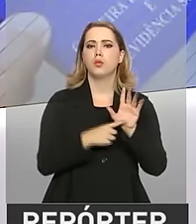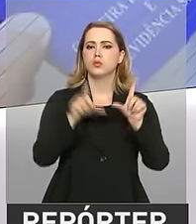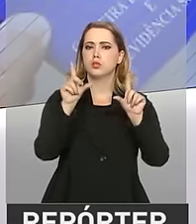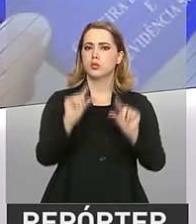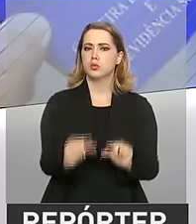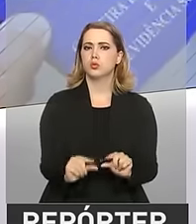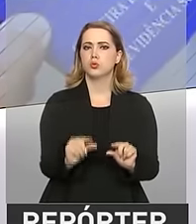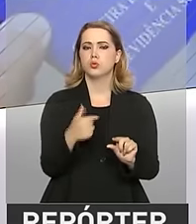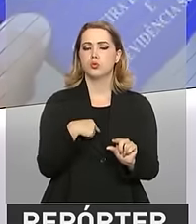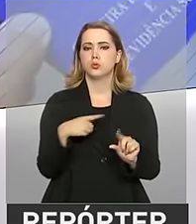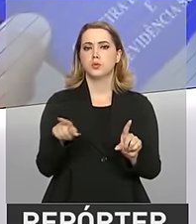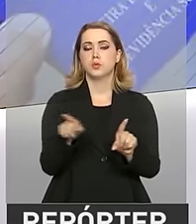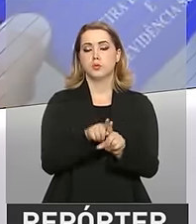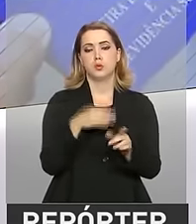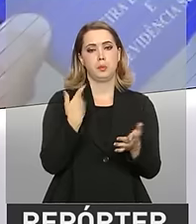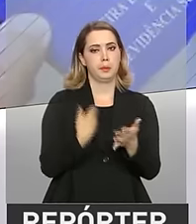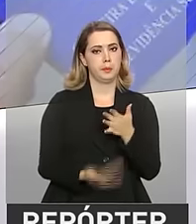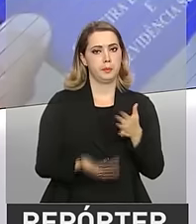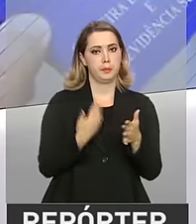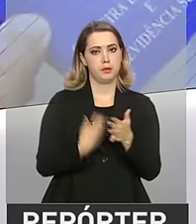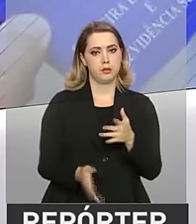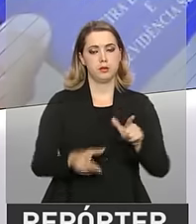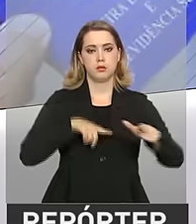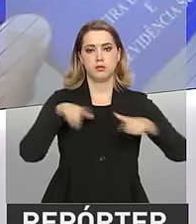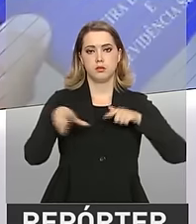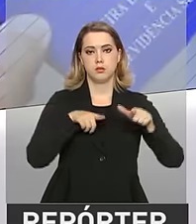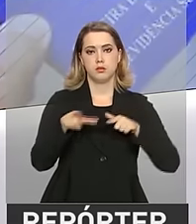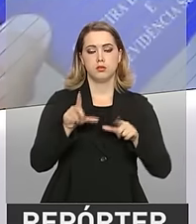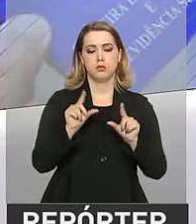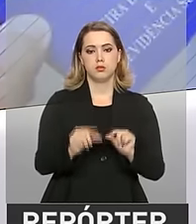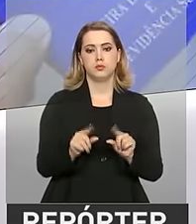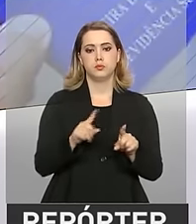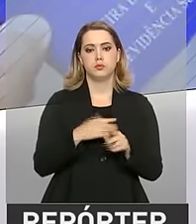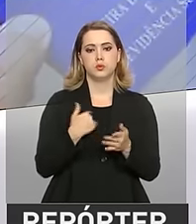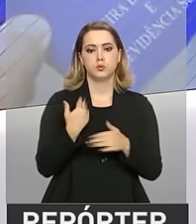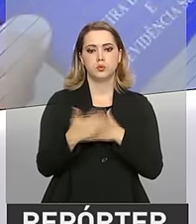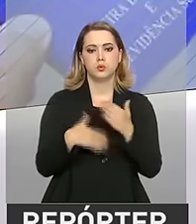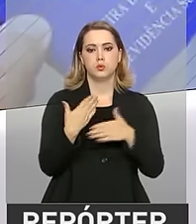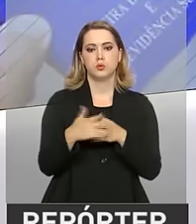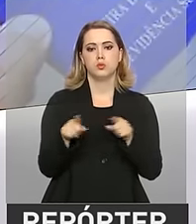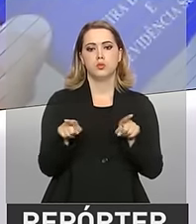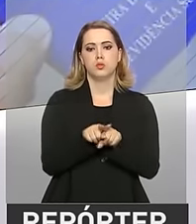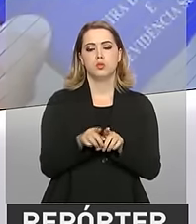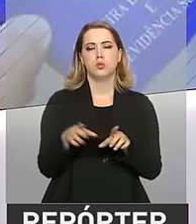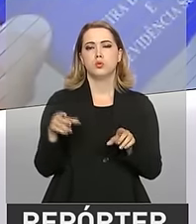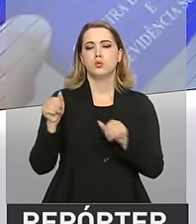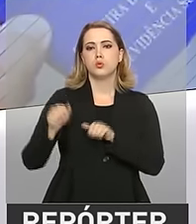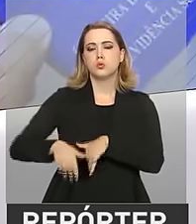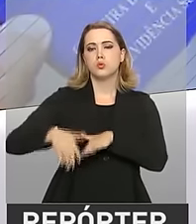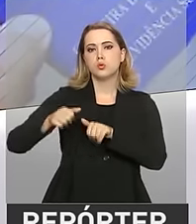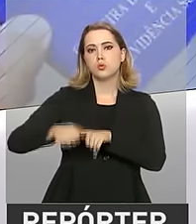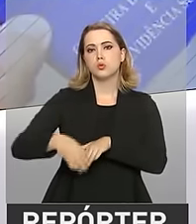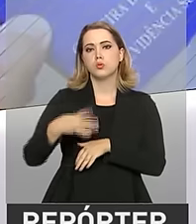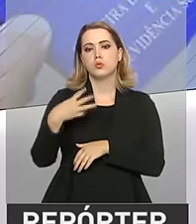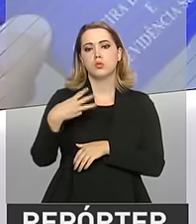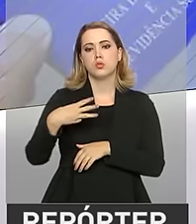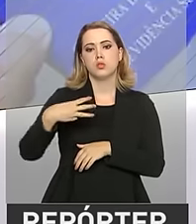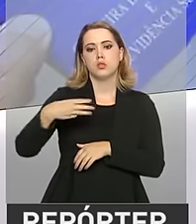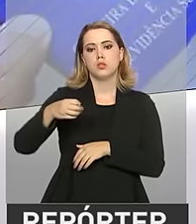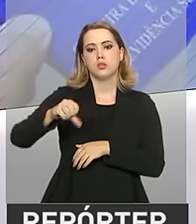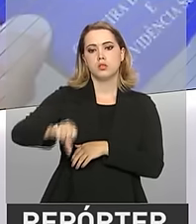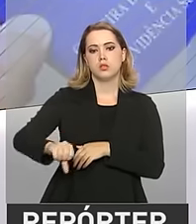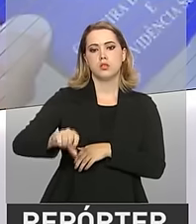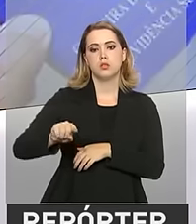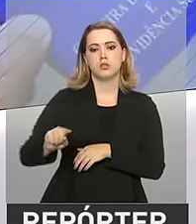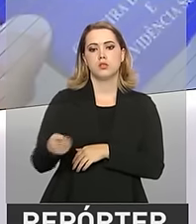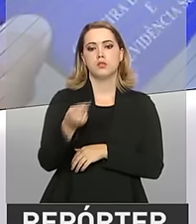das perdas de postos de trabalho com carteira assinada no país continua já que em setembro houve o fechamento de 39.000 vagas